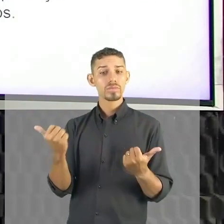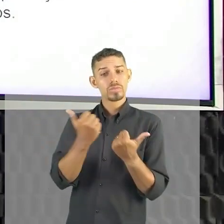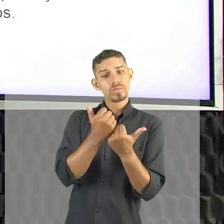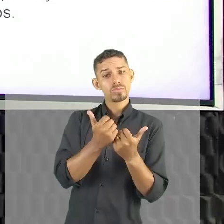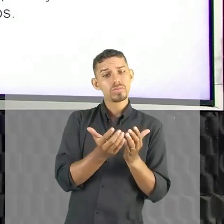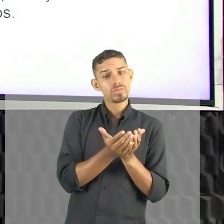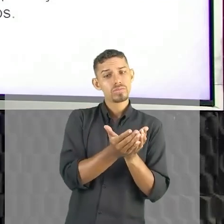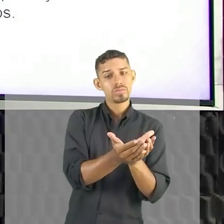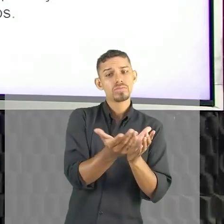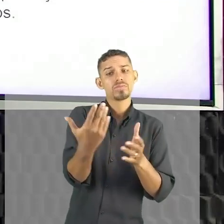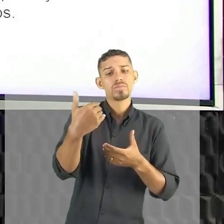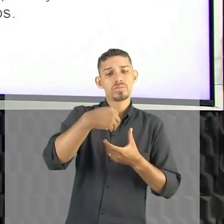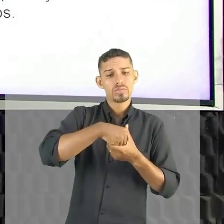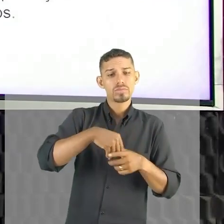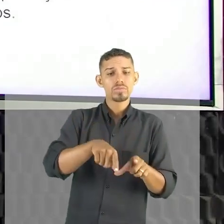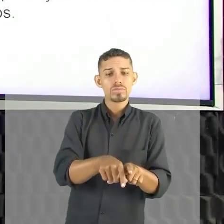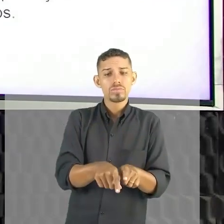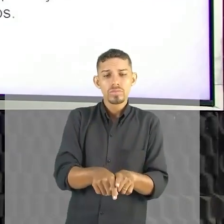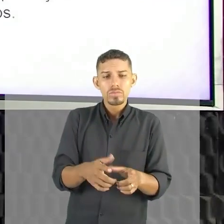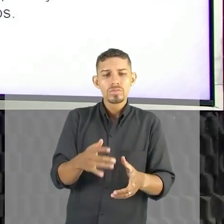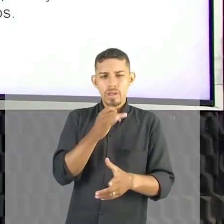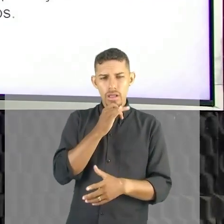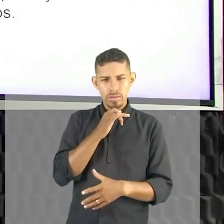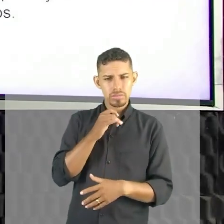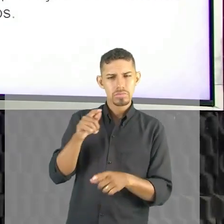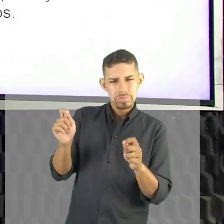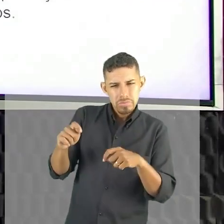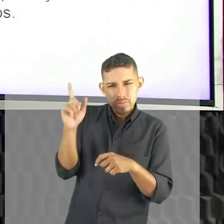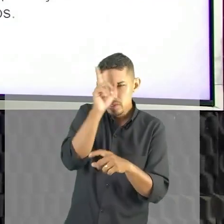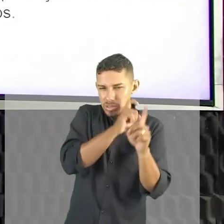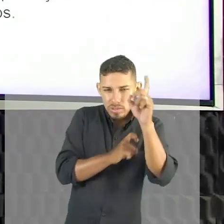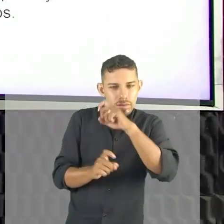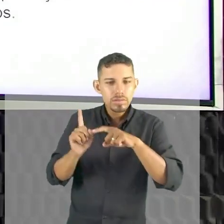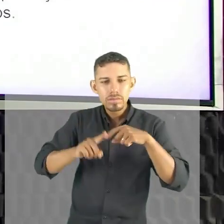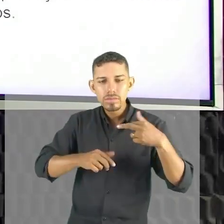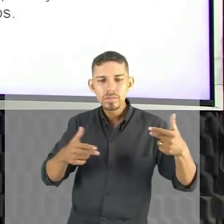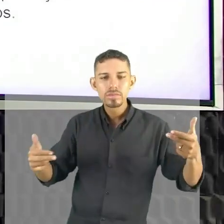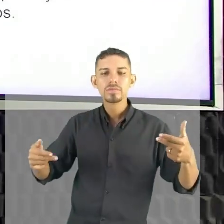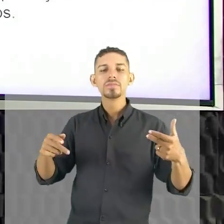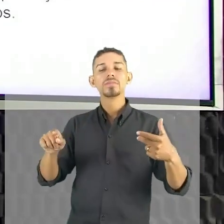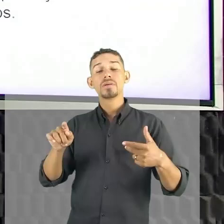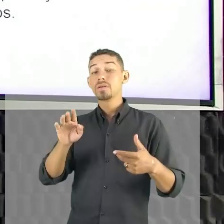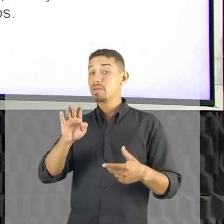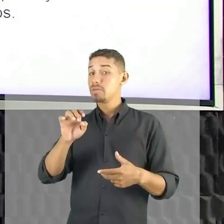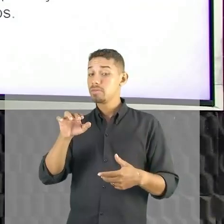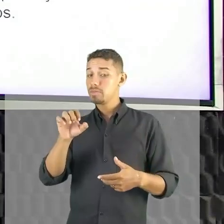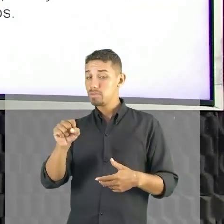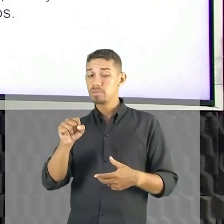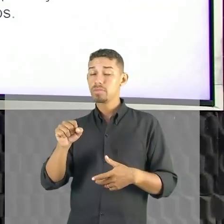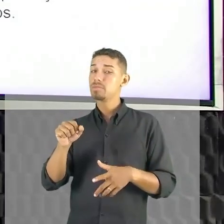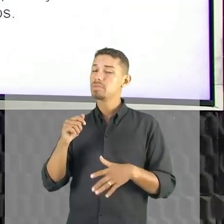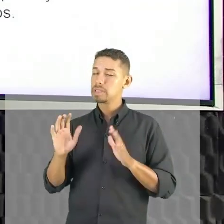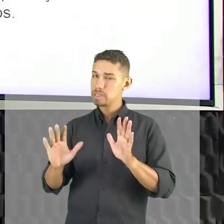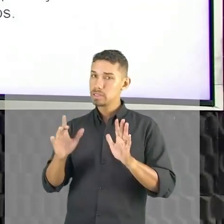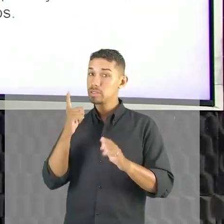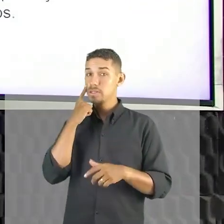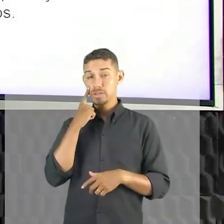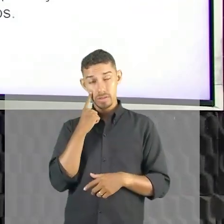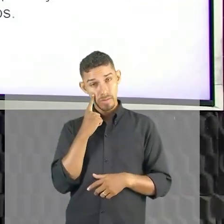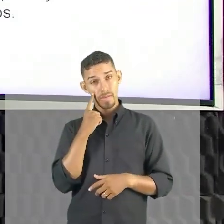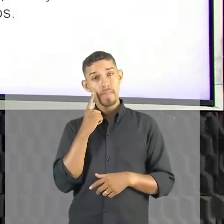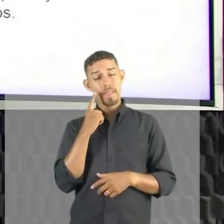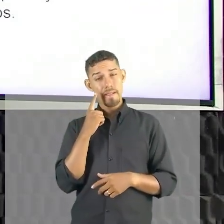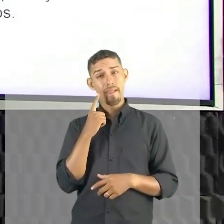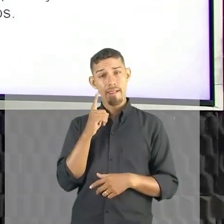e a introdução de cadeias complexas para a produção de matérias-primas e de bens intermediários. Bom, gente, olha só,